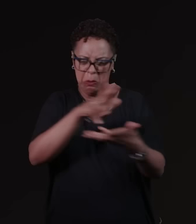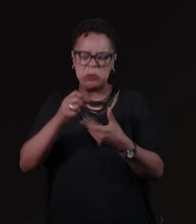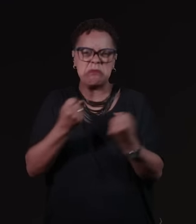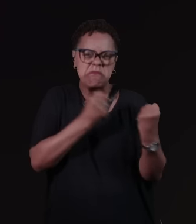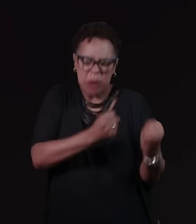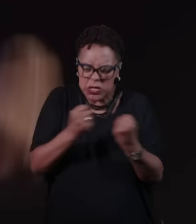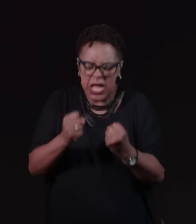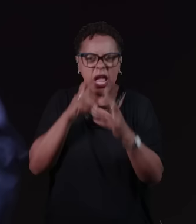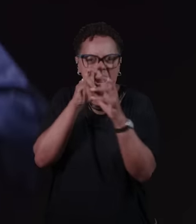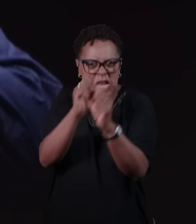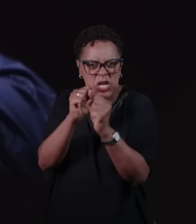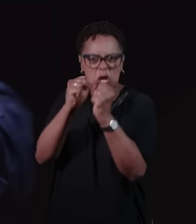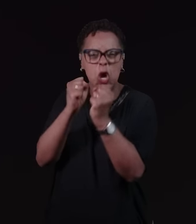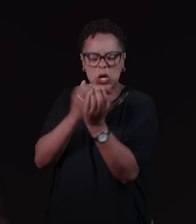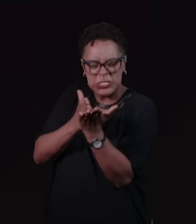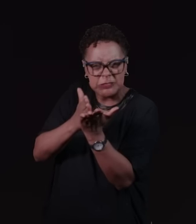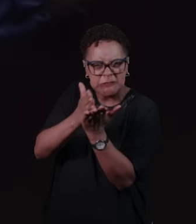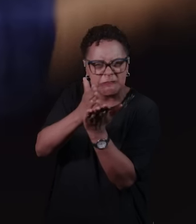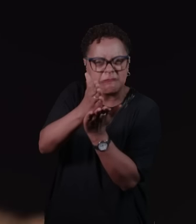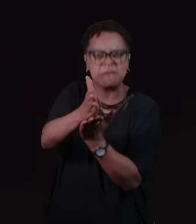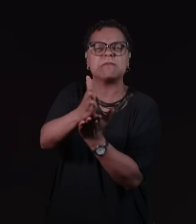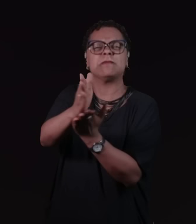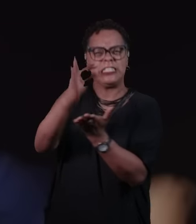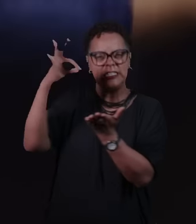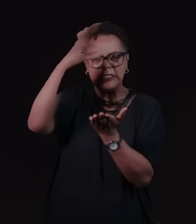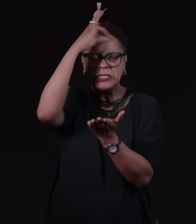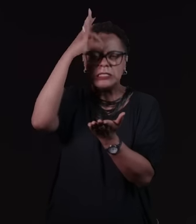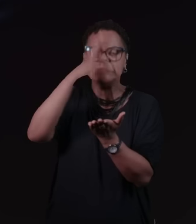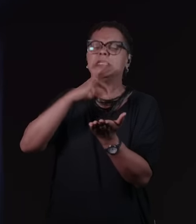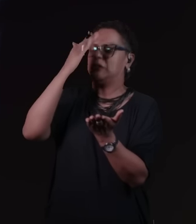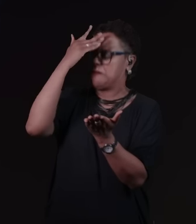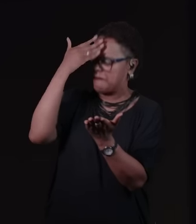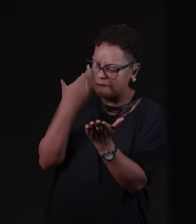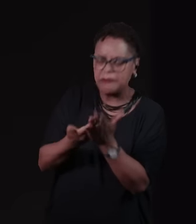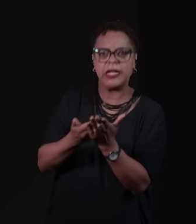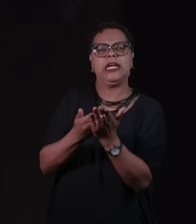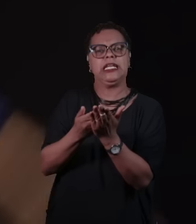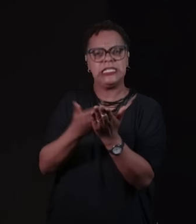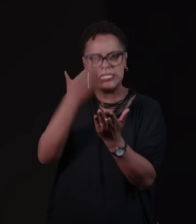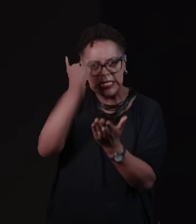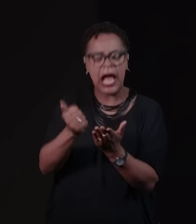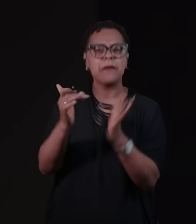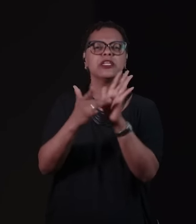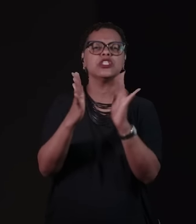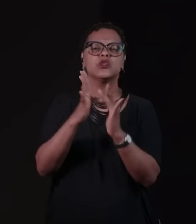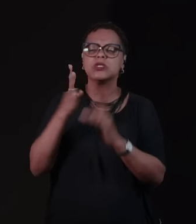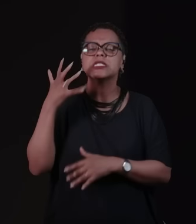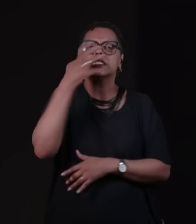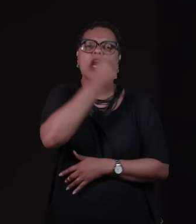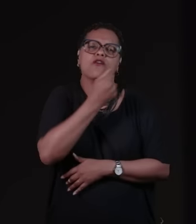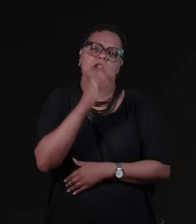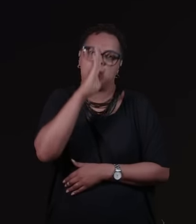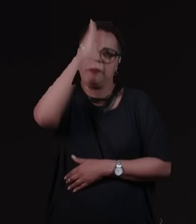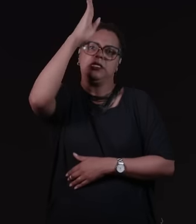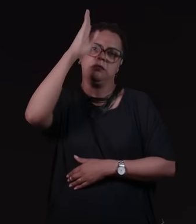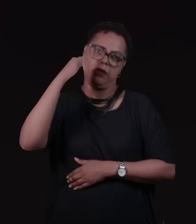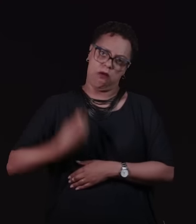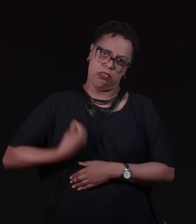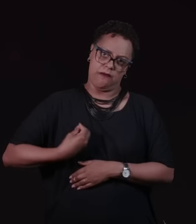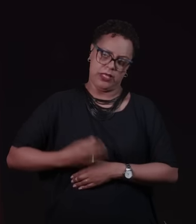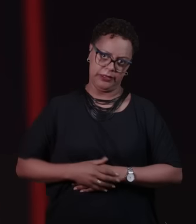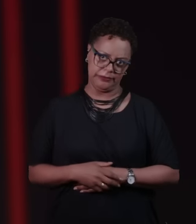igreja poderosa porque anda no poder do Espírito, porque crê na verdade e faz de Jesus o Senhor e Salvador.